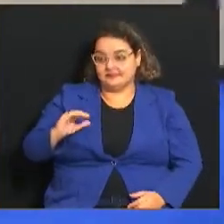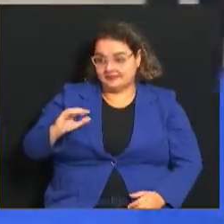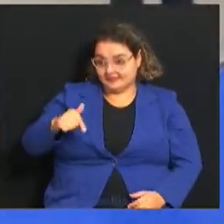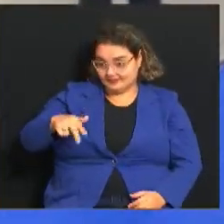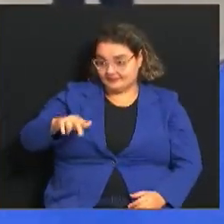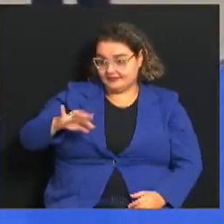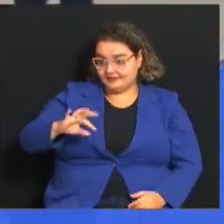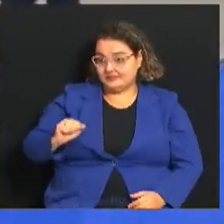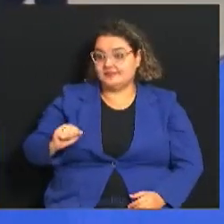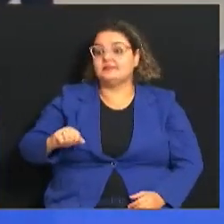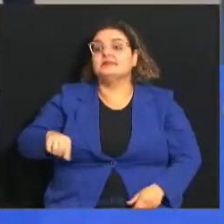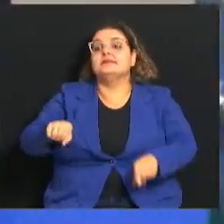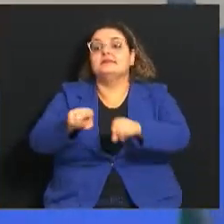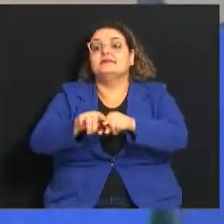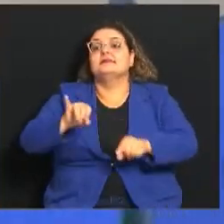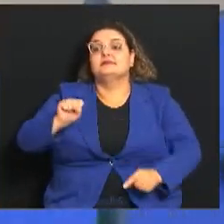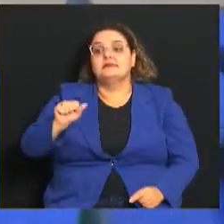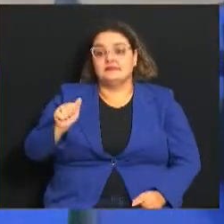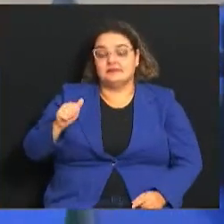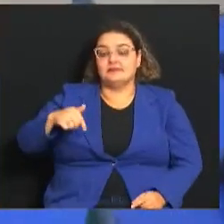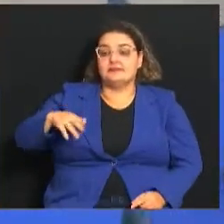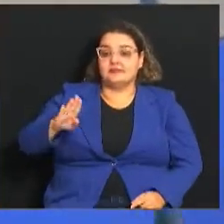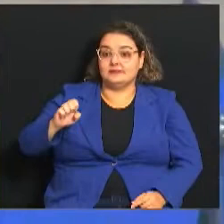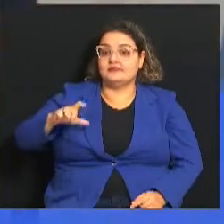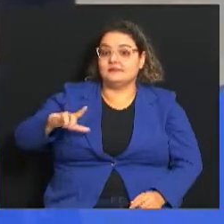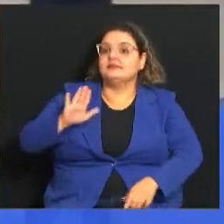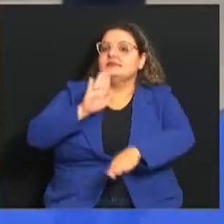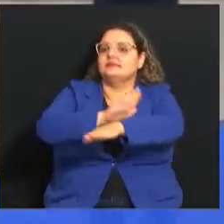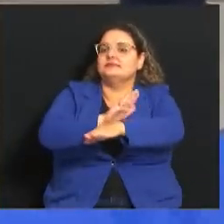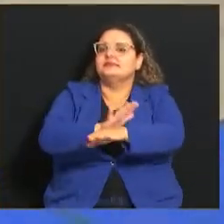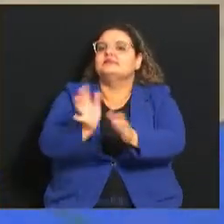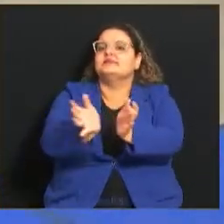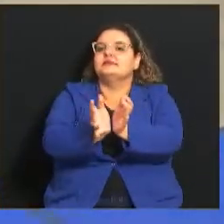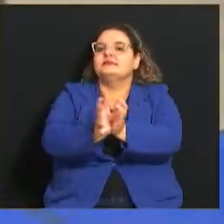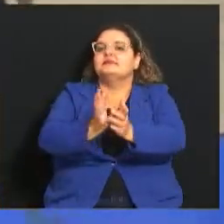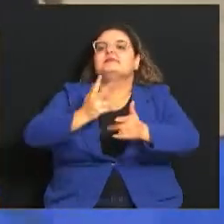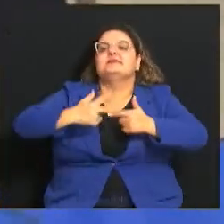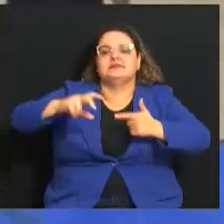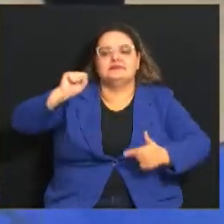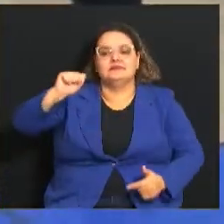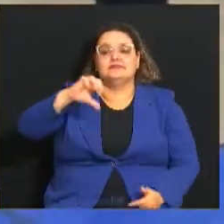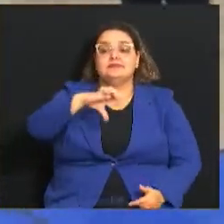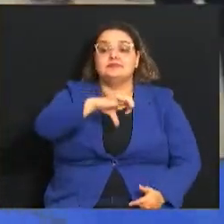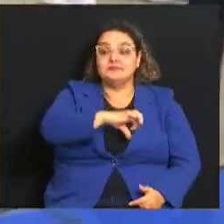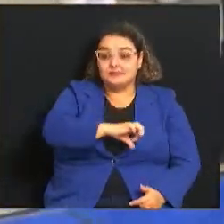Sangalli saíram do banco e ajudaram a equipe a vencer por